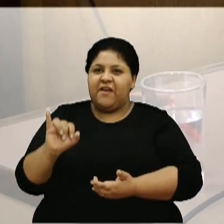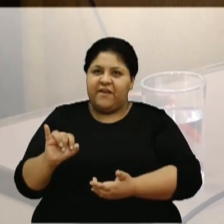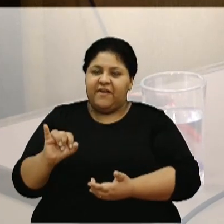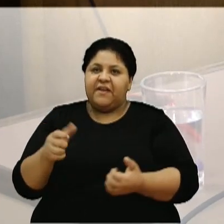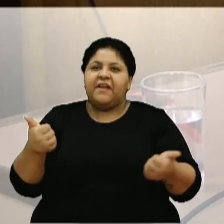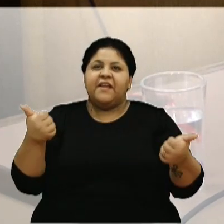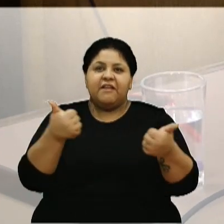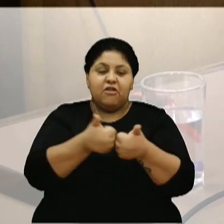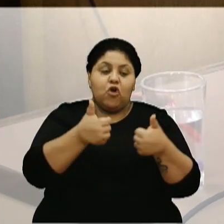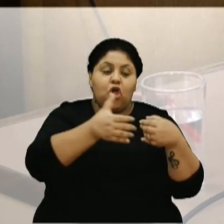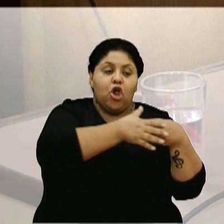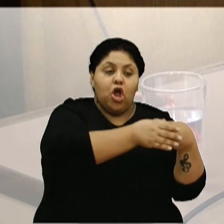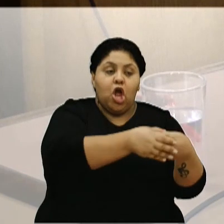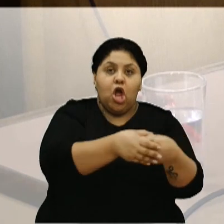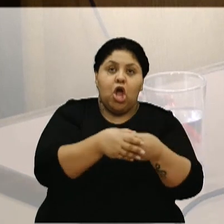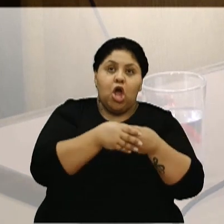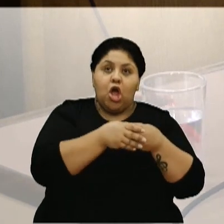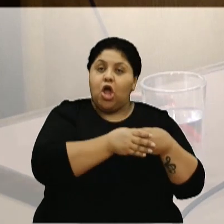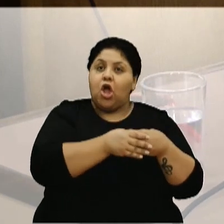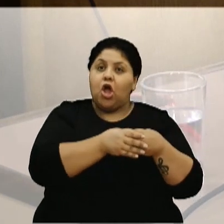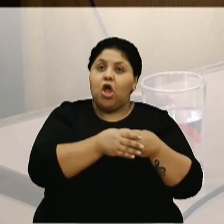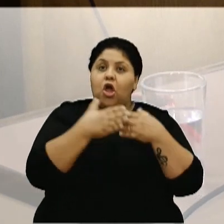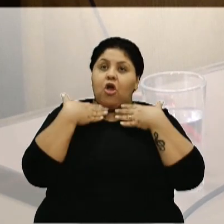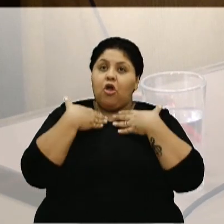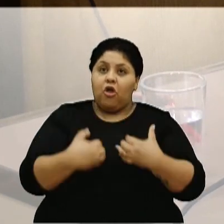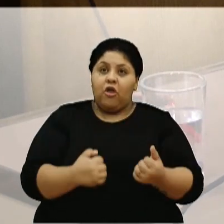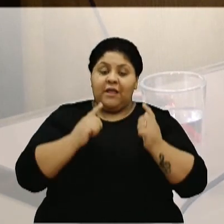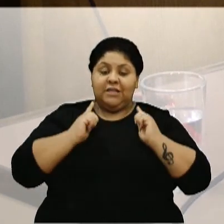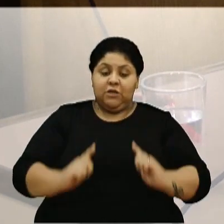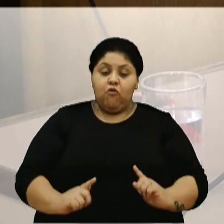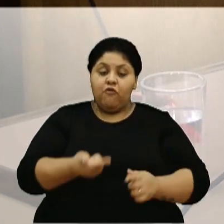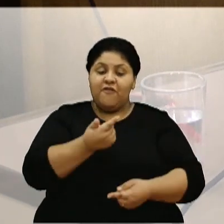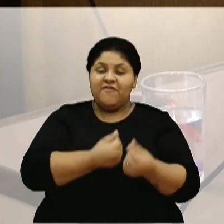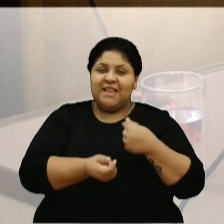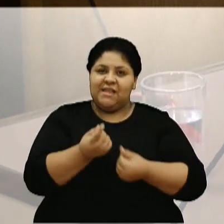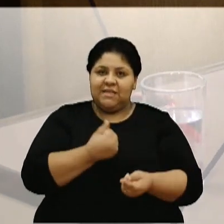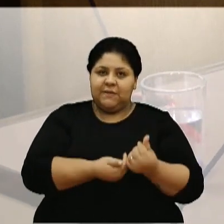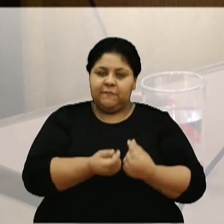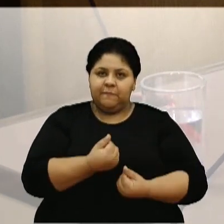juntamente com a nossa equipe aí da Secretaria de Gestão e Finanças, que